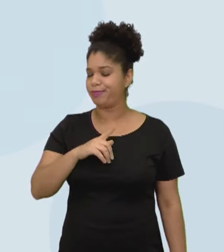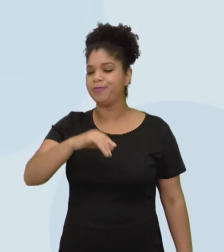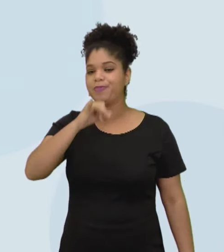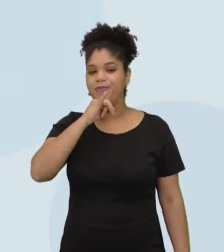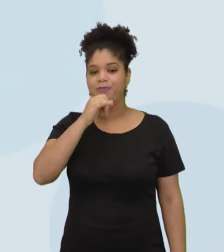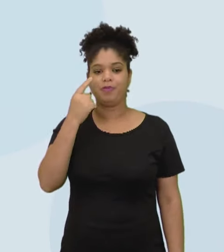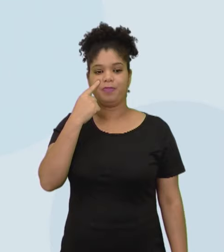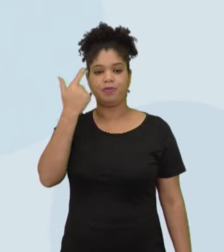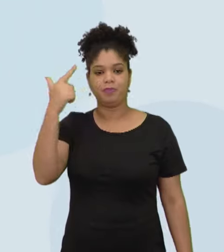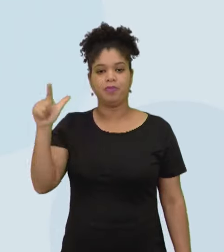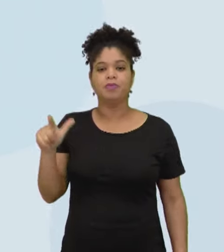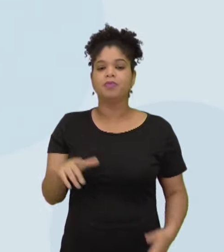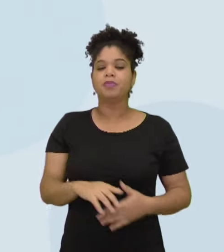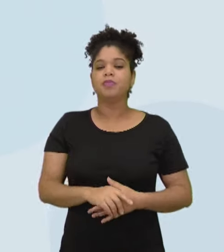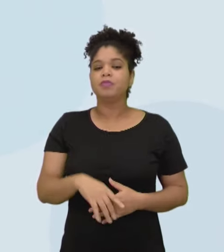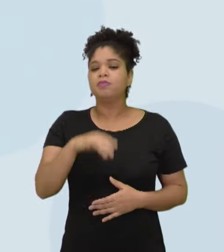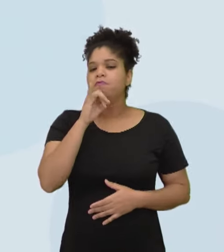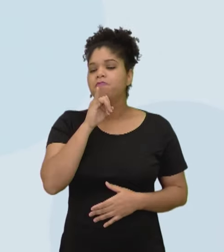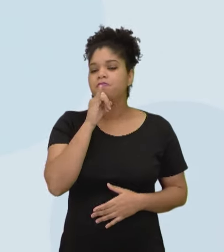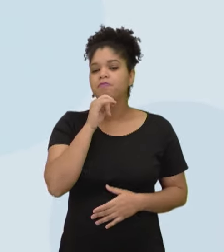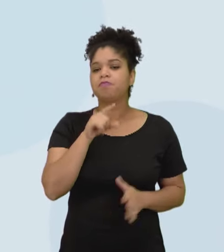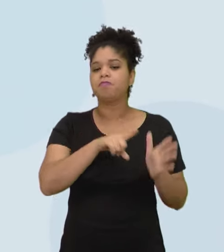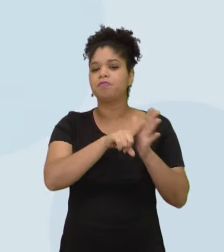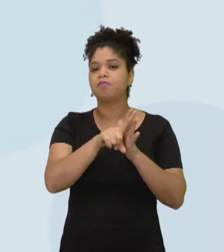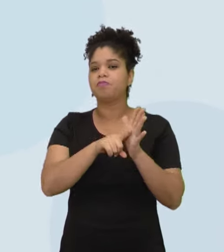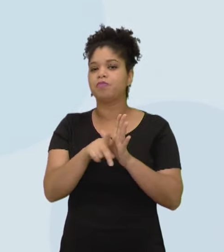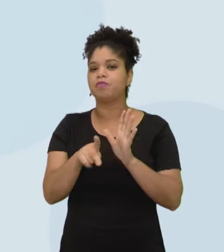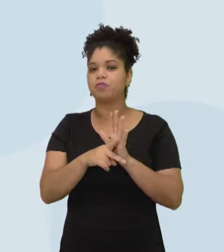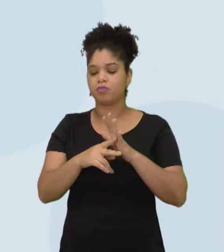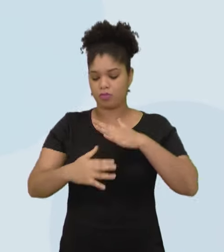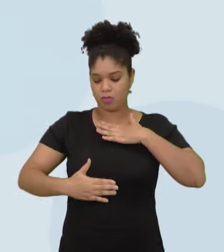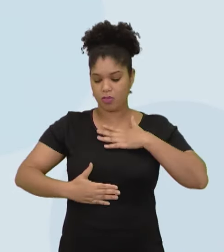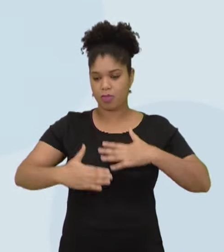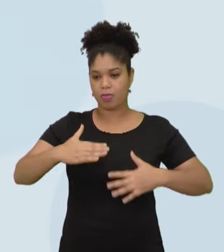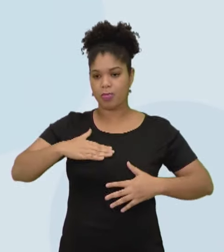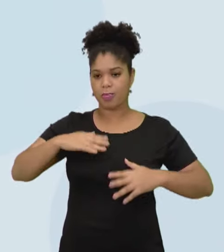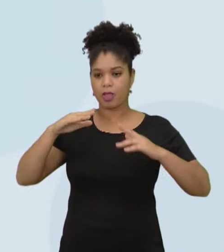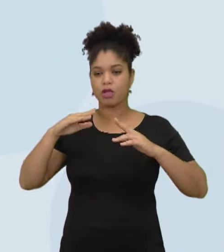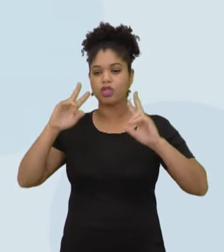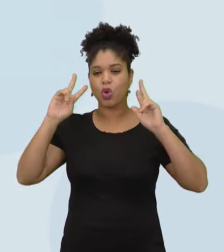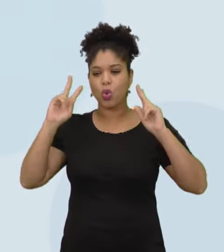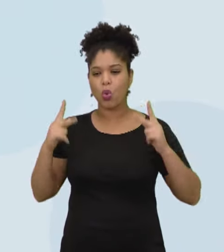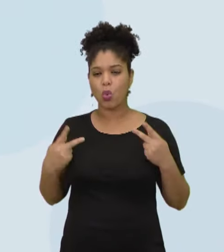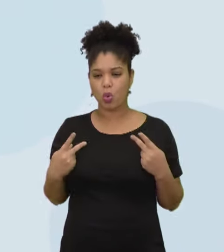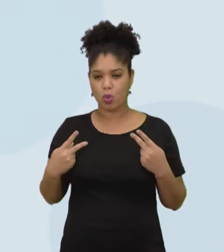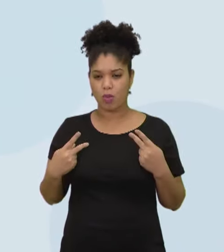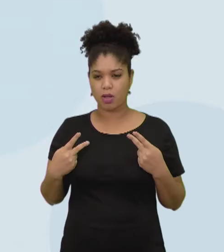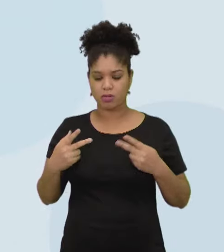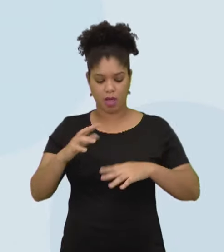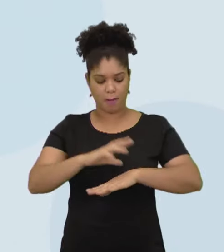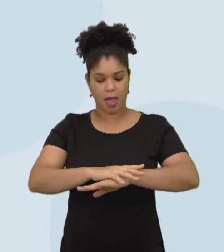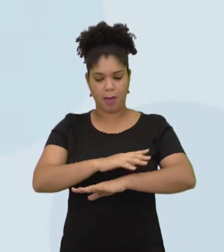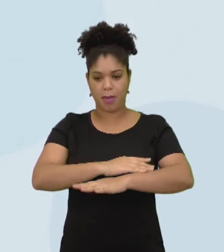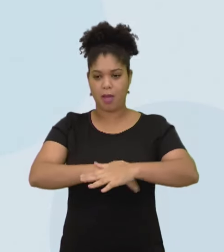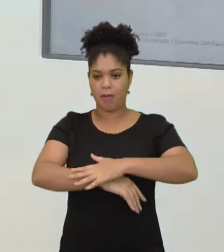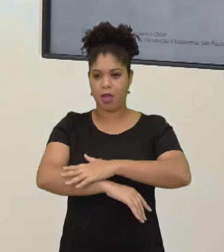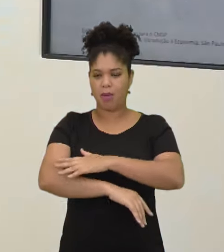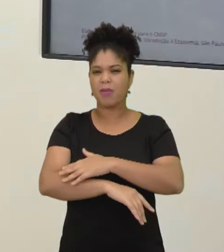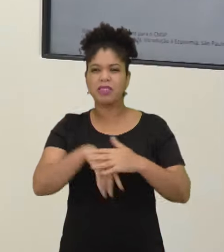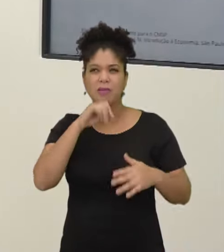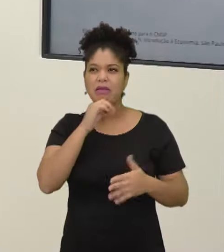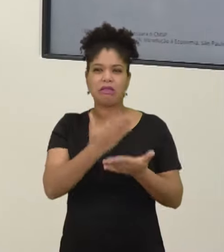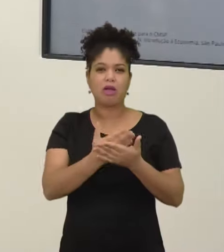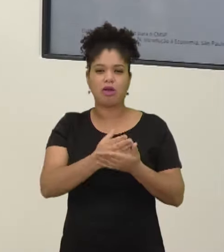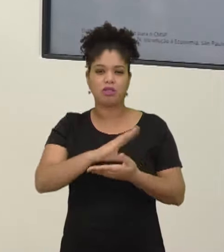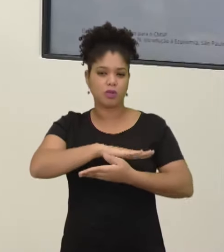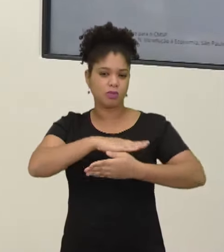aqui é quando você começa a estudar anatomia humana. Você vai estudar anatomia humana numa aula de biologia ou